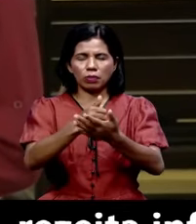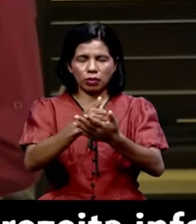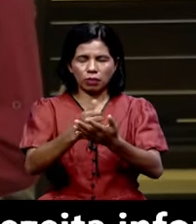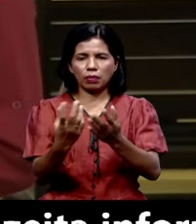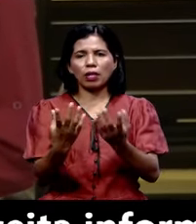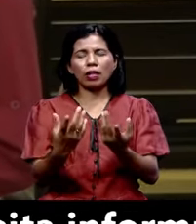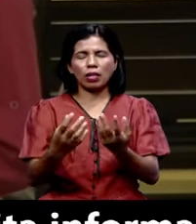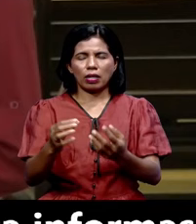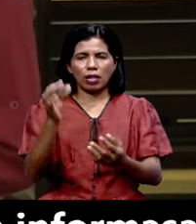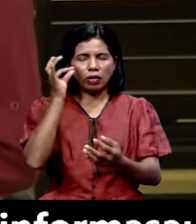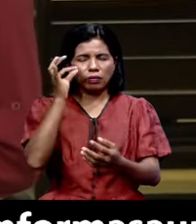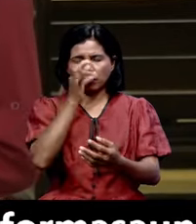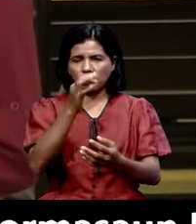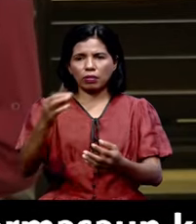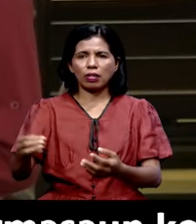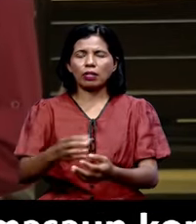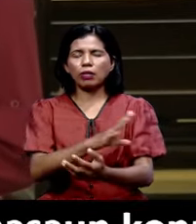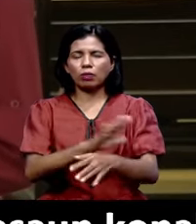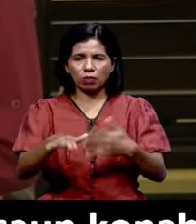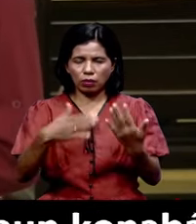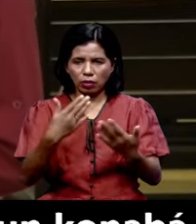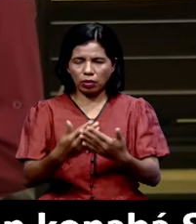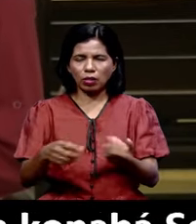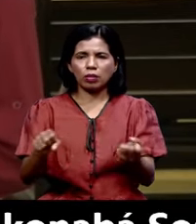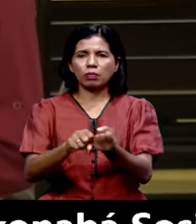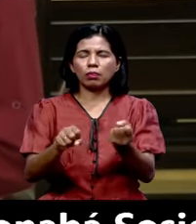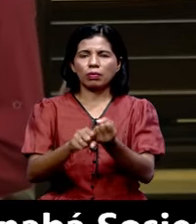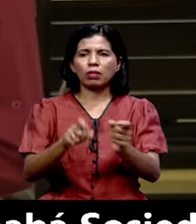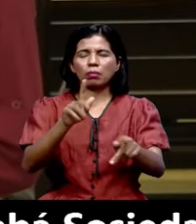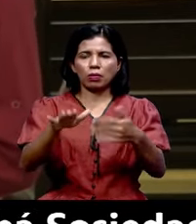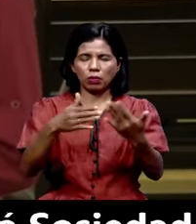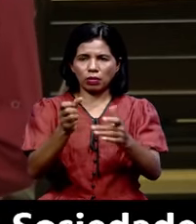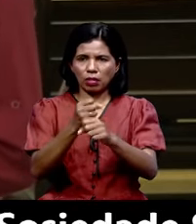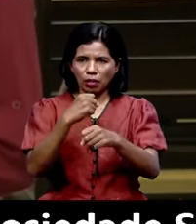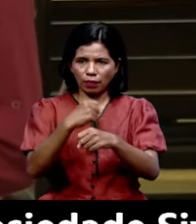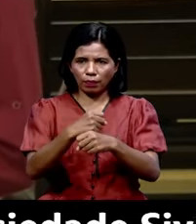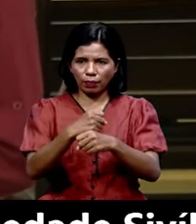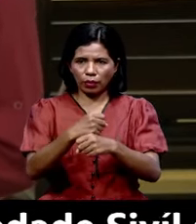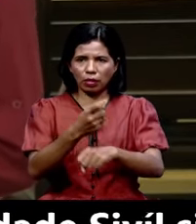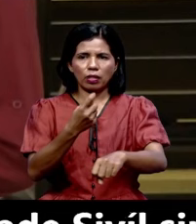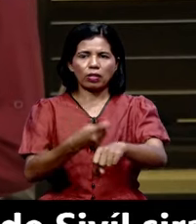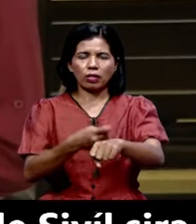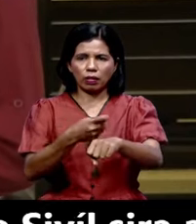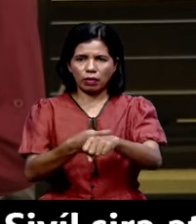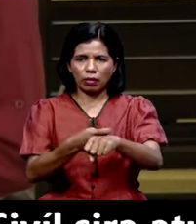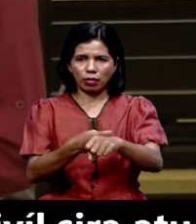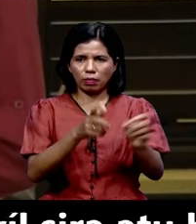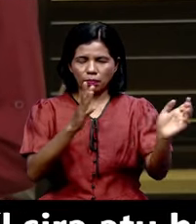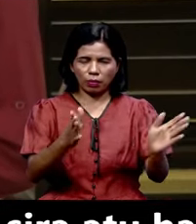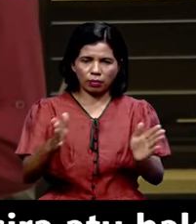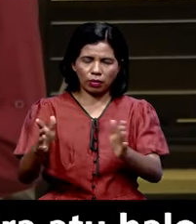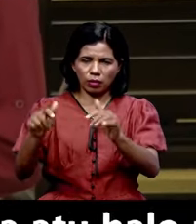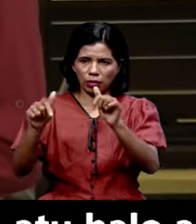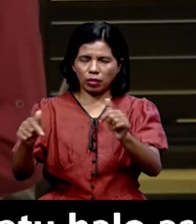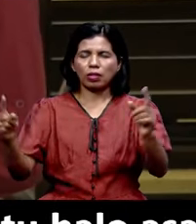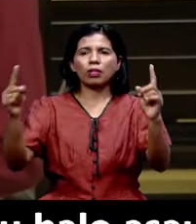rega kuda buat sirane ho tone contribuição ne besrani sirahalo e a tempo preparação irane